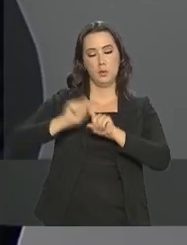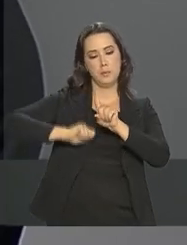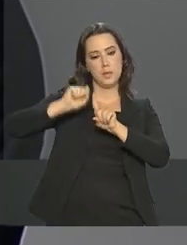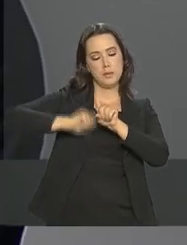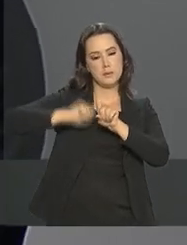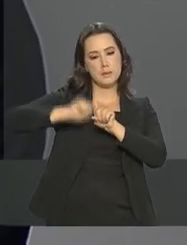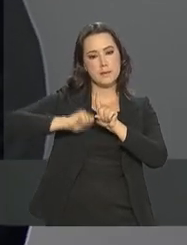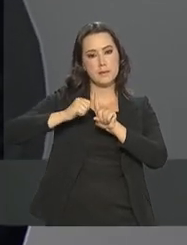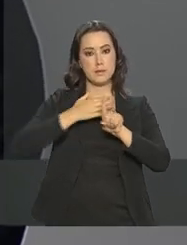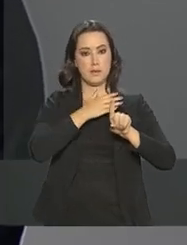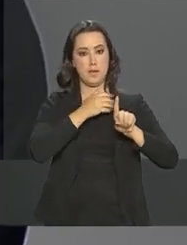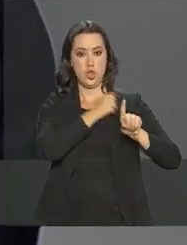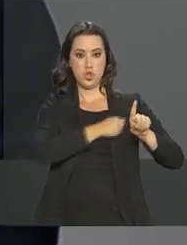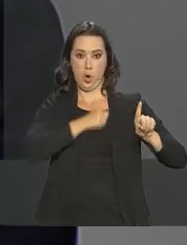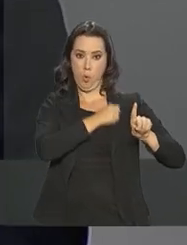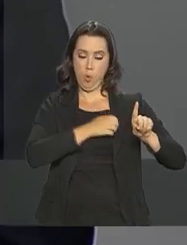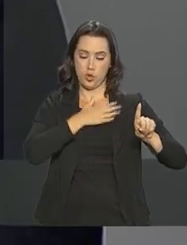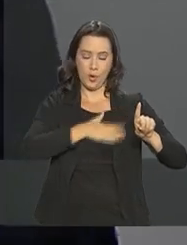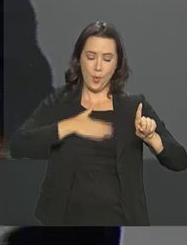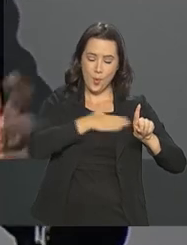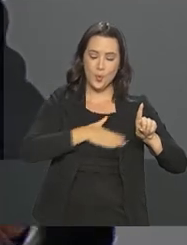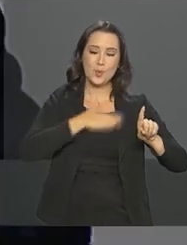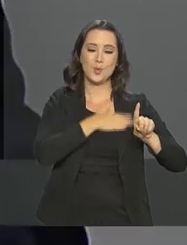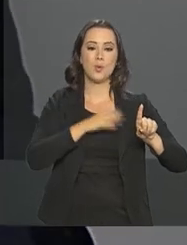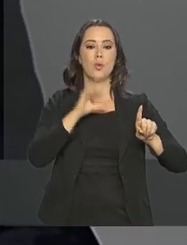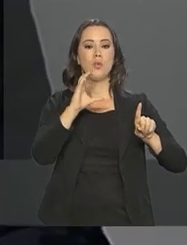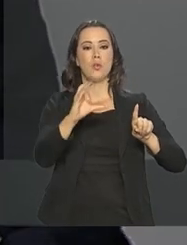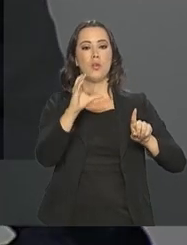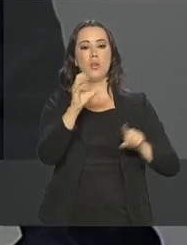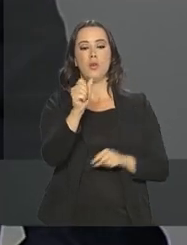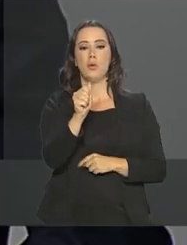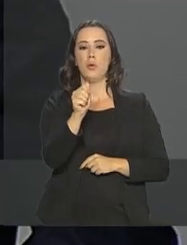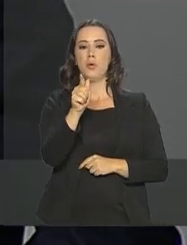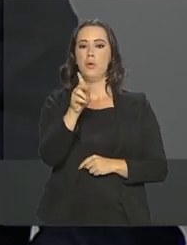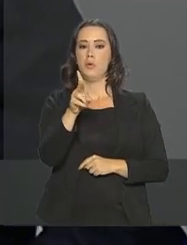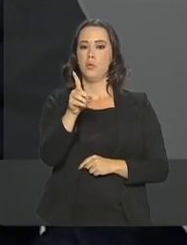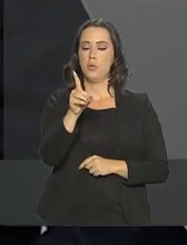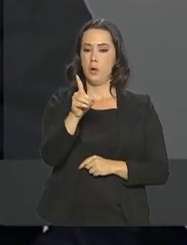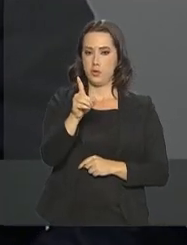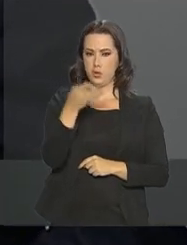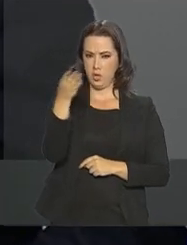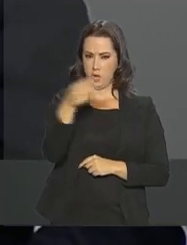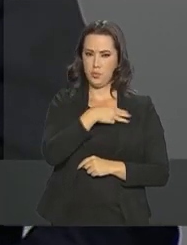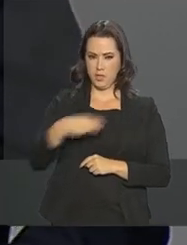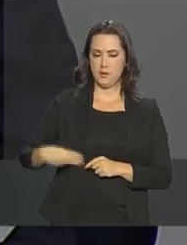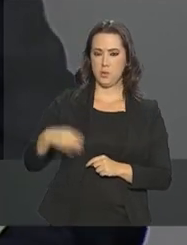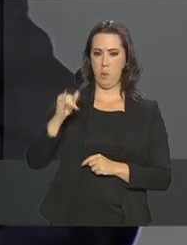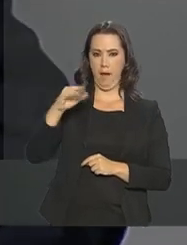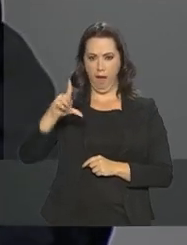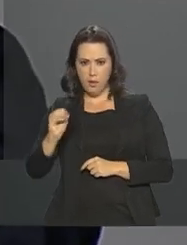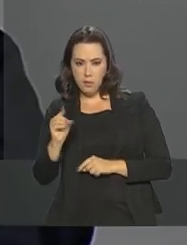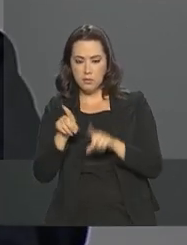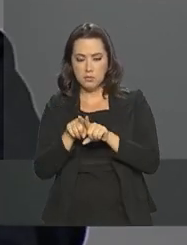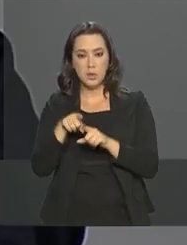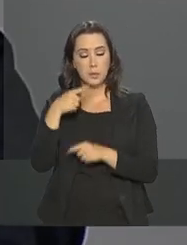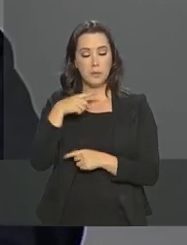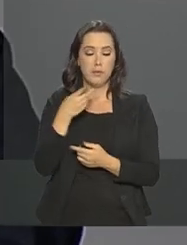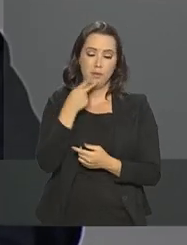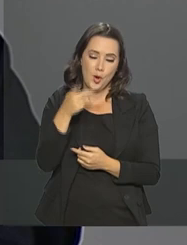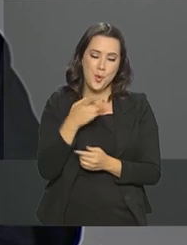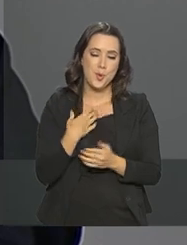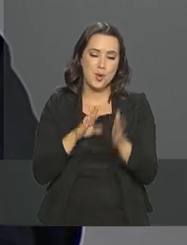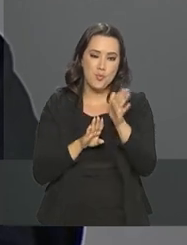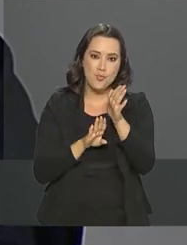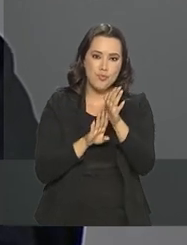agosto é o caged do órgão especial ao nosso ministro caio e estabeleceu que houve um momento